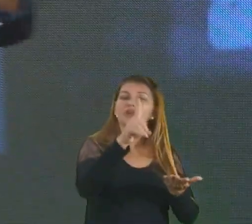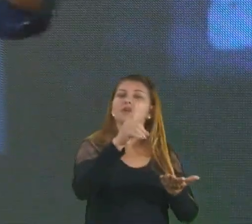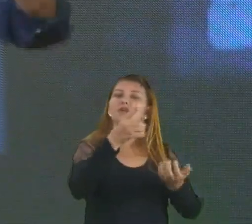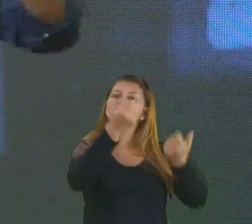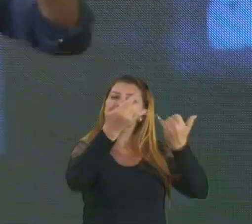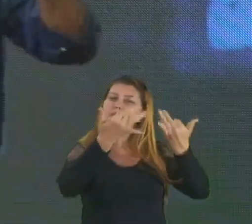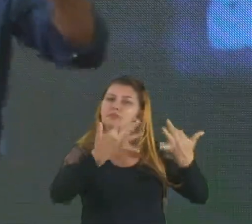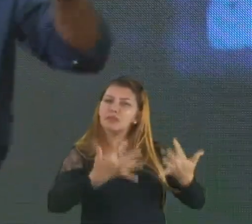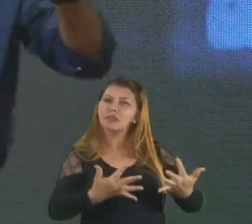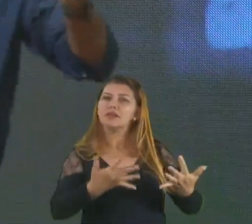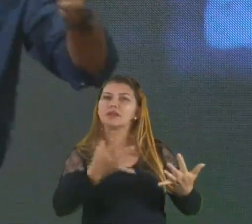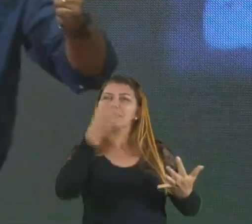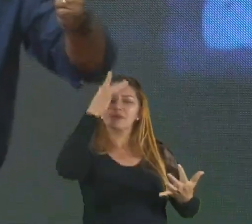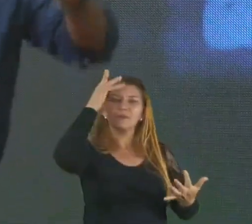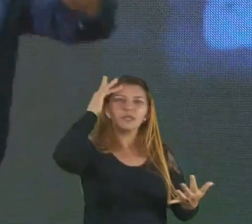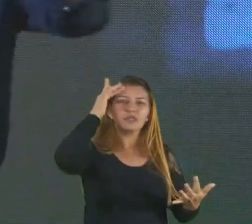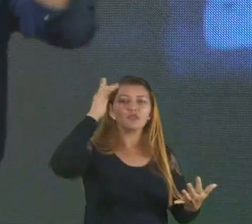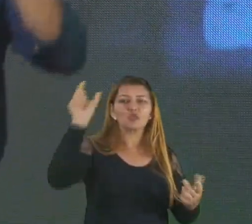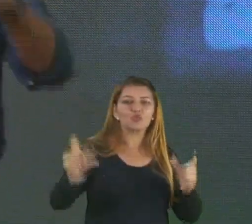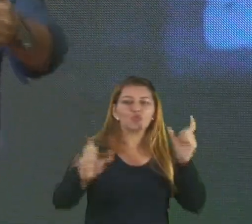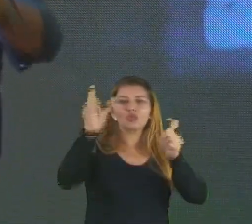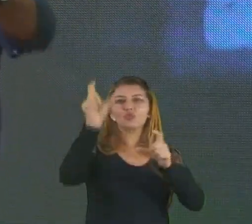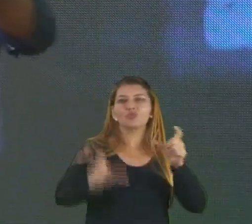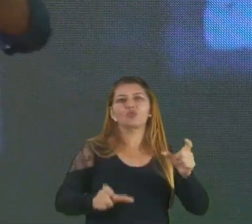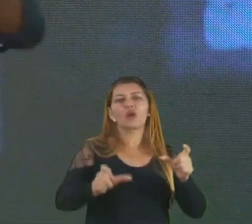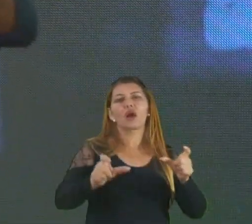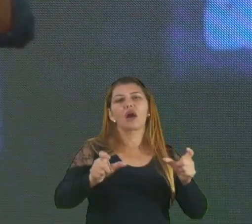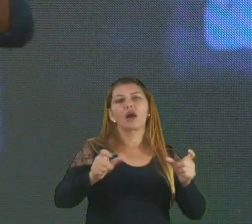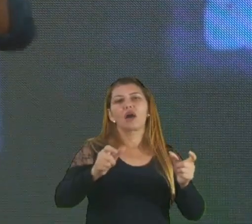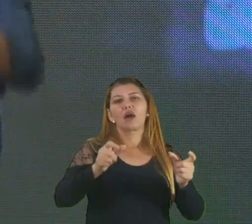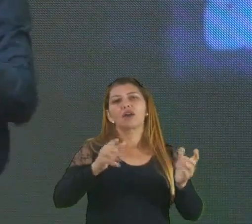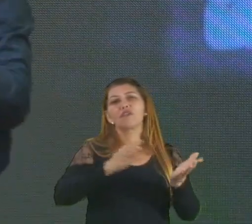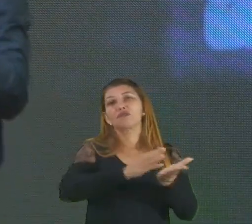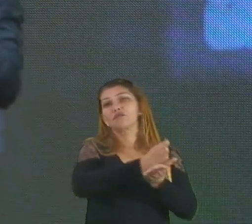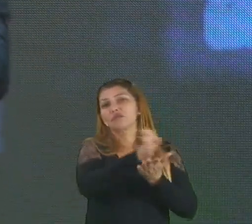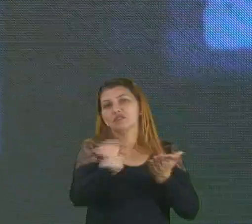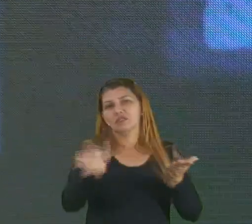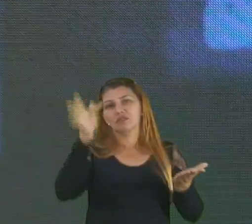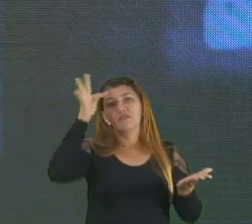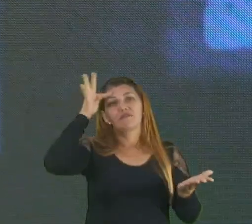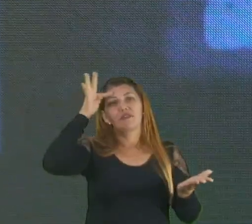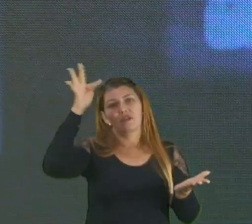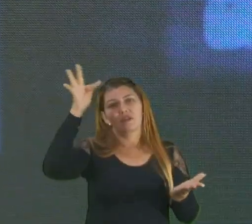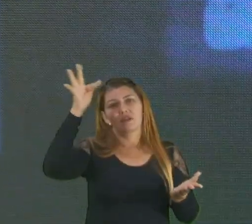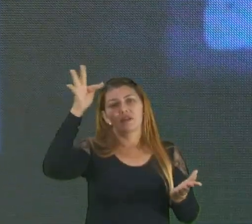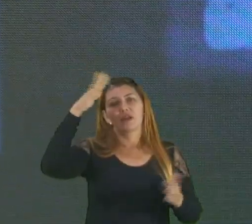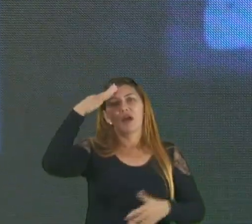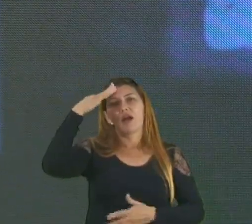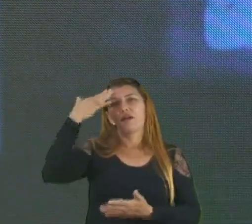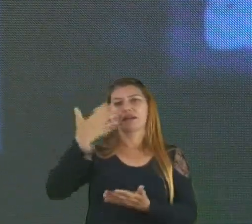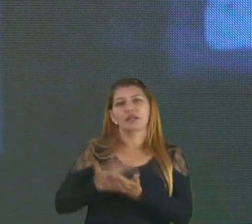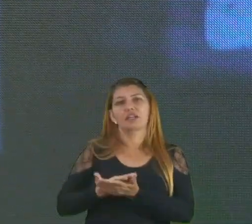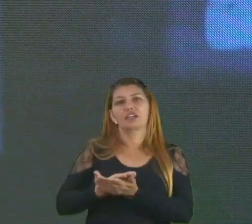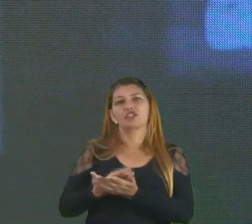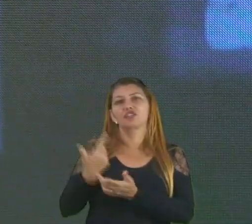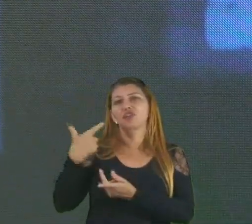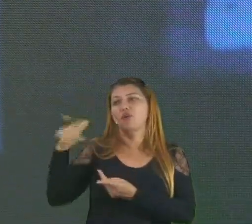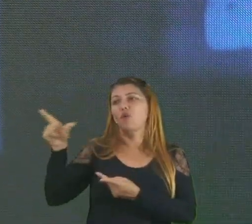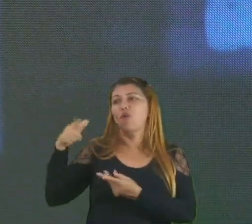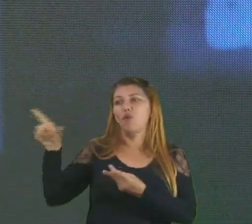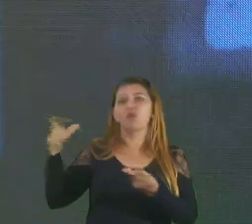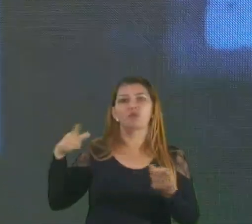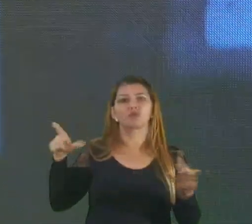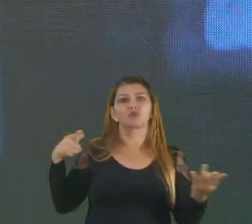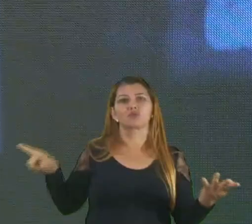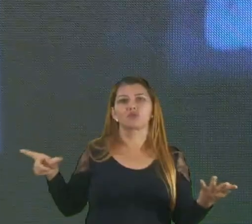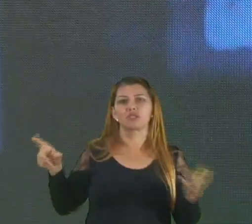muitos apostatarão da fé. Muitos apostatarão da fé, porque vão acreditar em doutrinas de